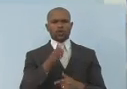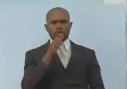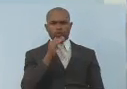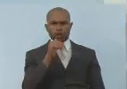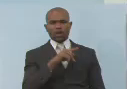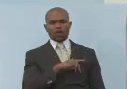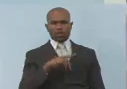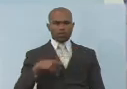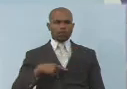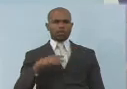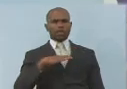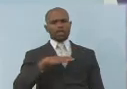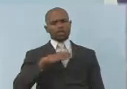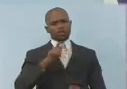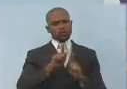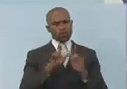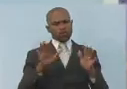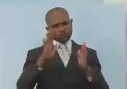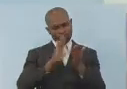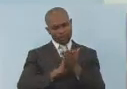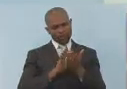cidade de Guarulhos. Parabéns a todos.